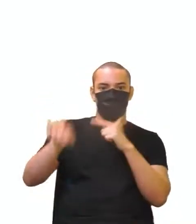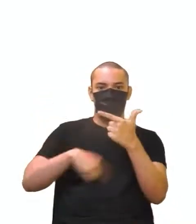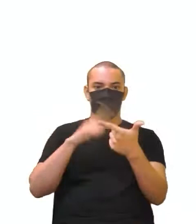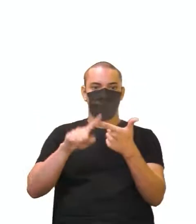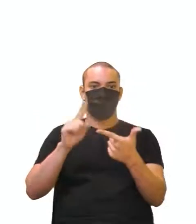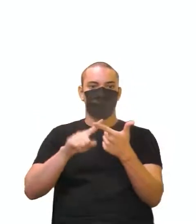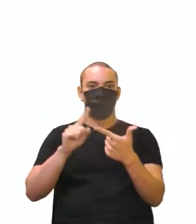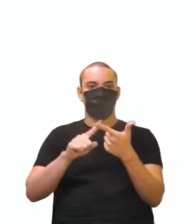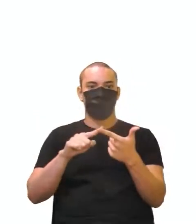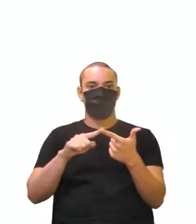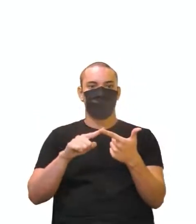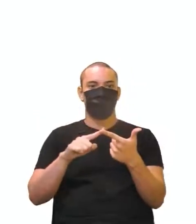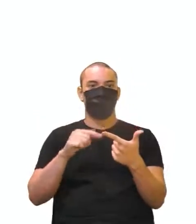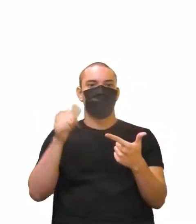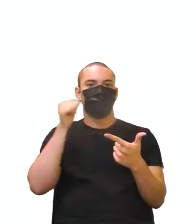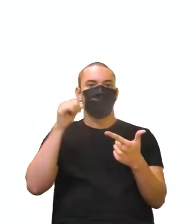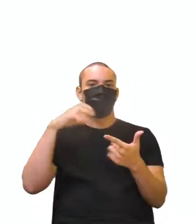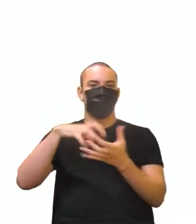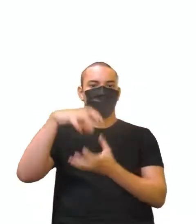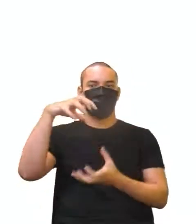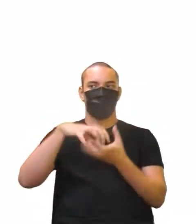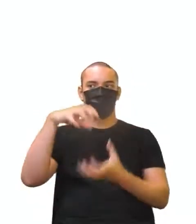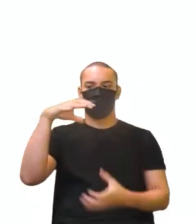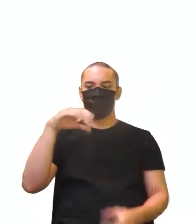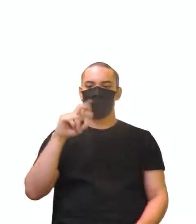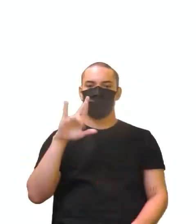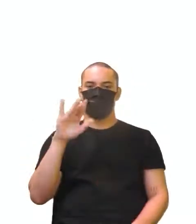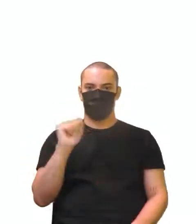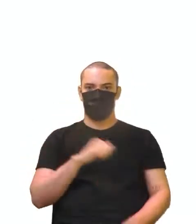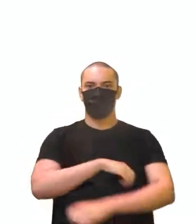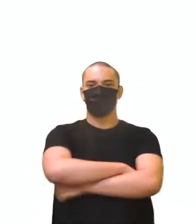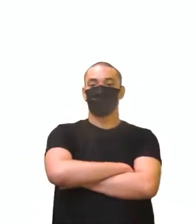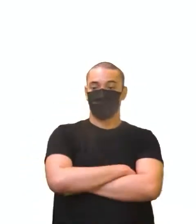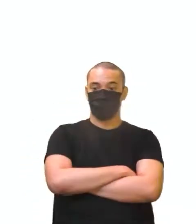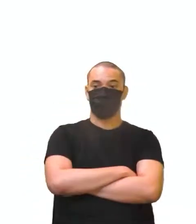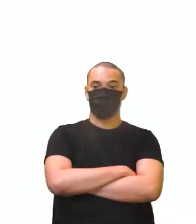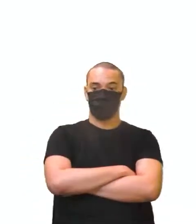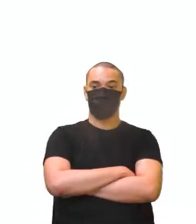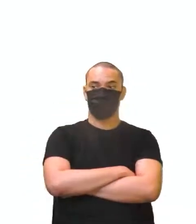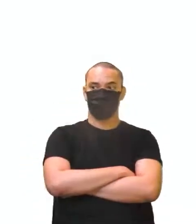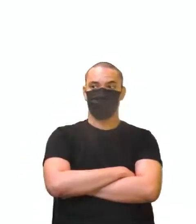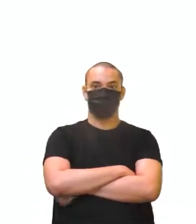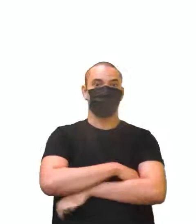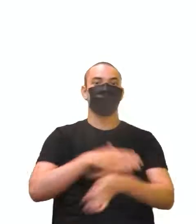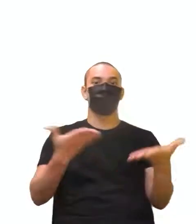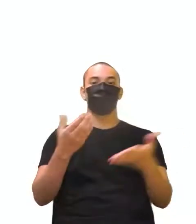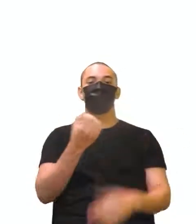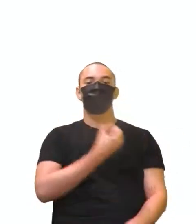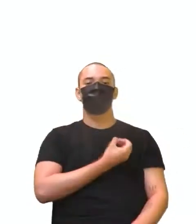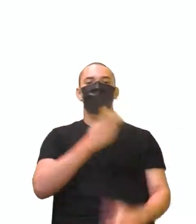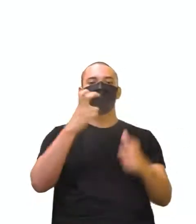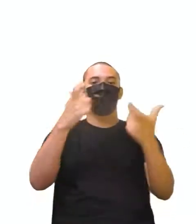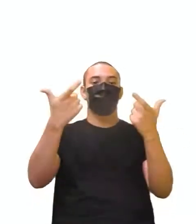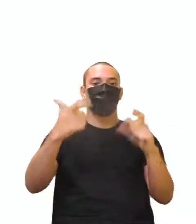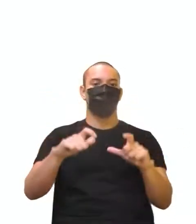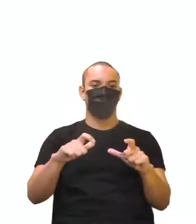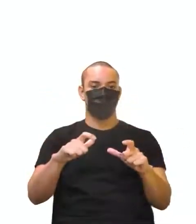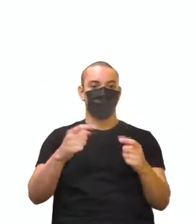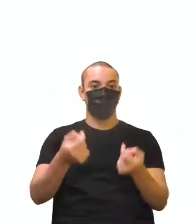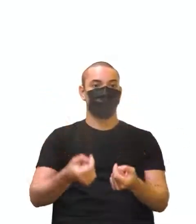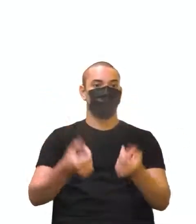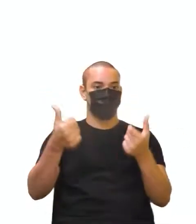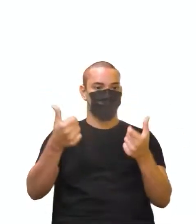coroa depois. Né? Tá bom. A probabilidade isolada de sair o número 5 agora onde? No dado.